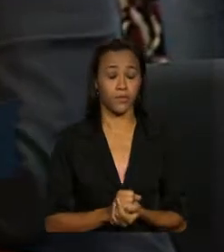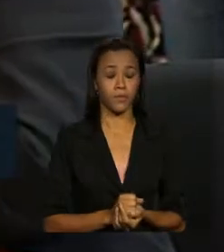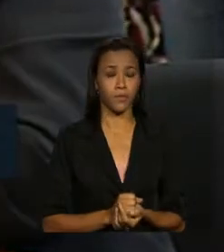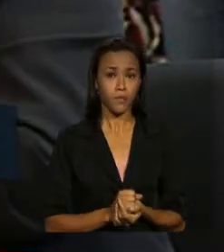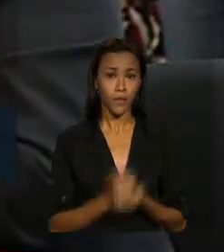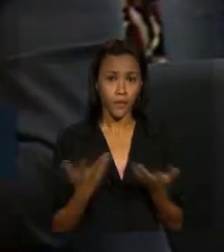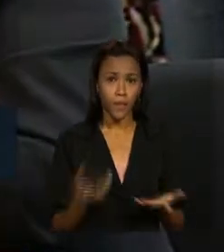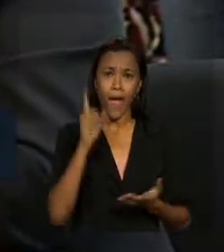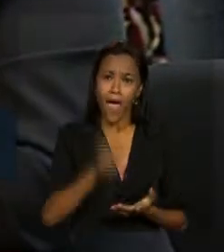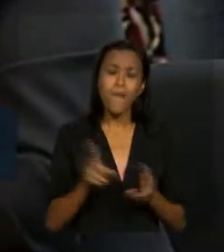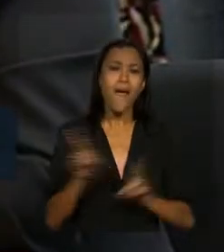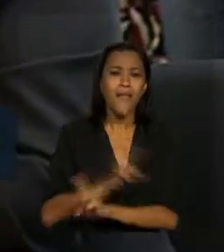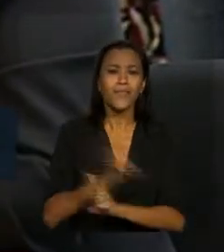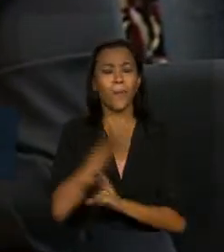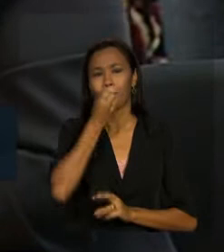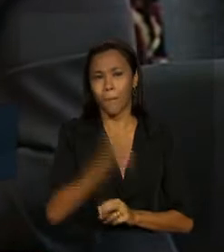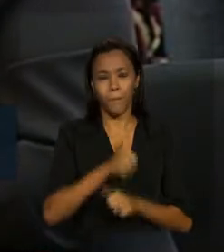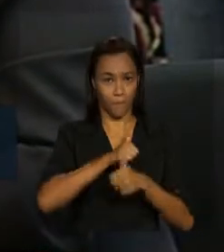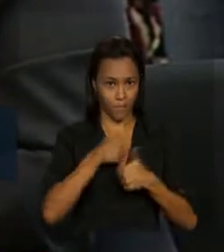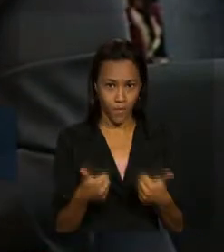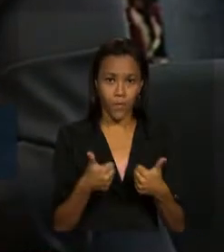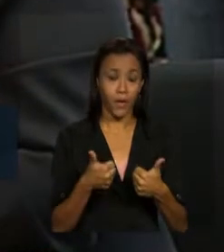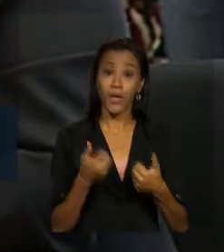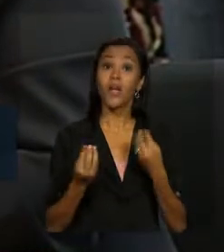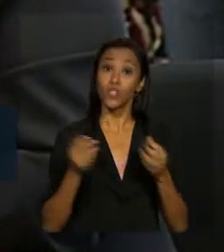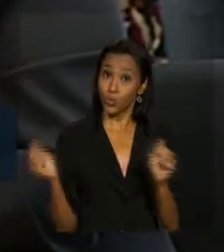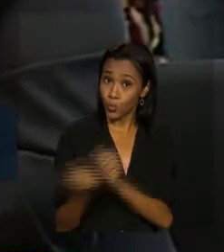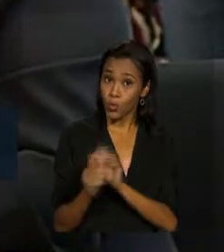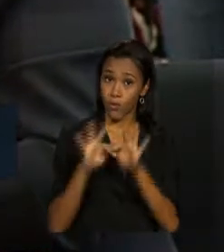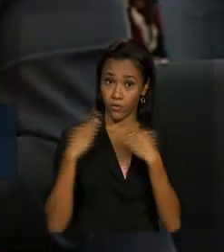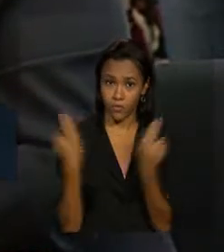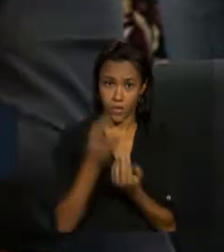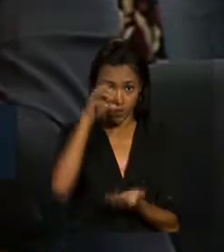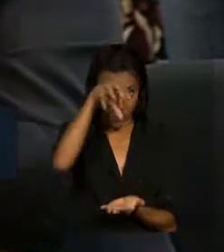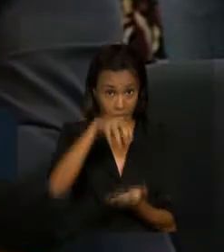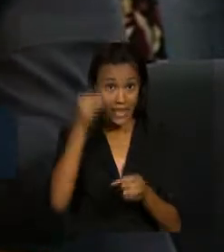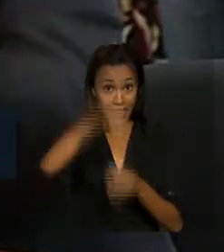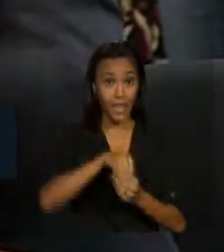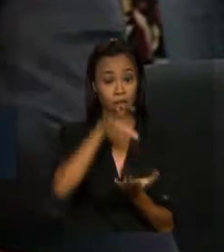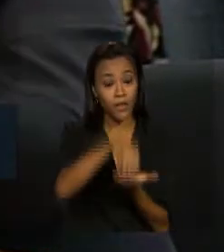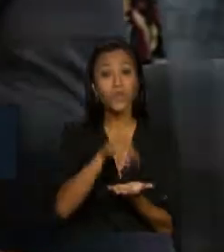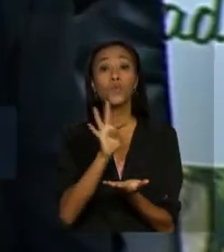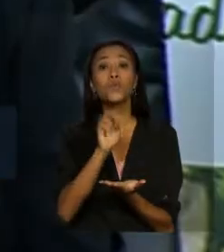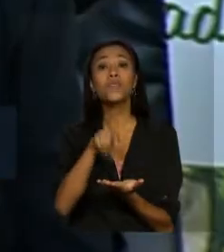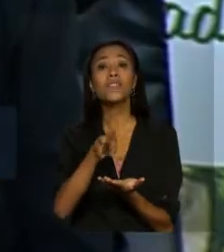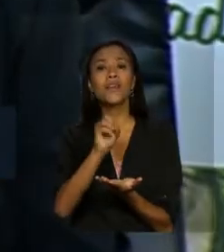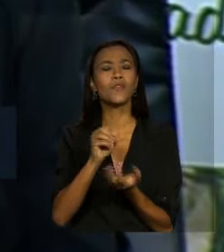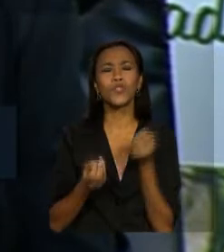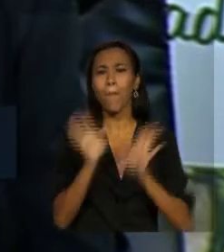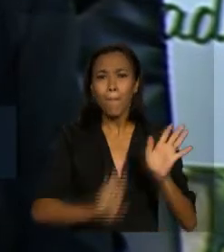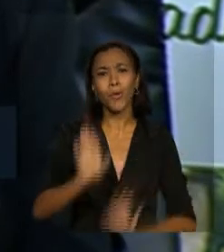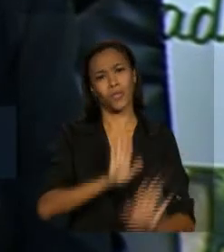né? Então, é uma relação muito concreta com as famílias, né, no sentido de proteger